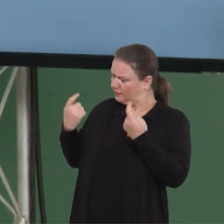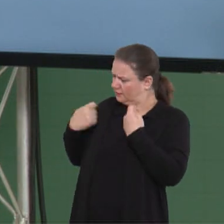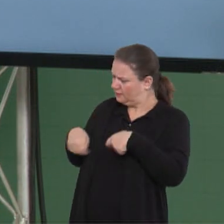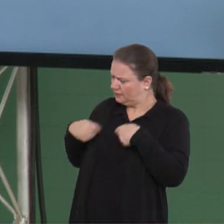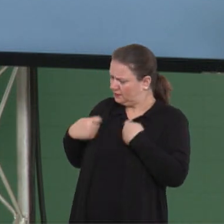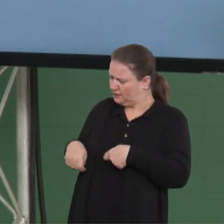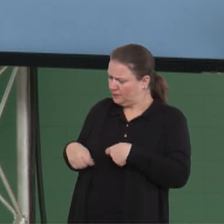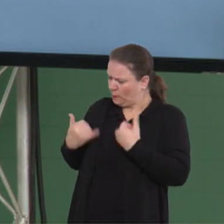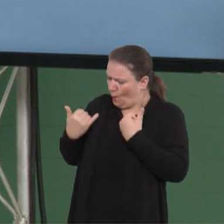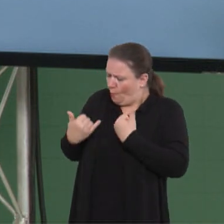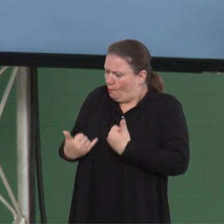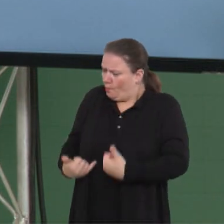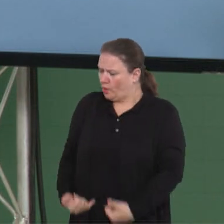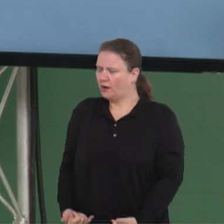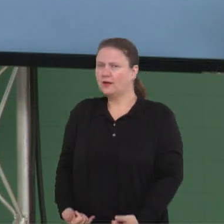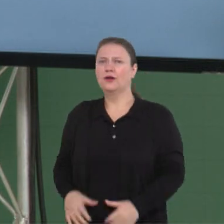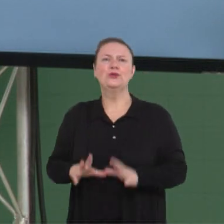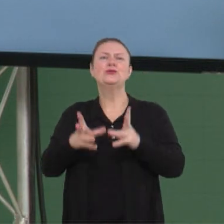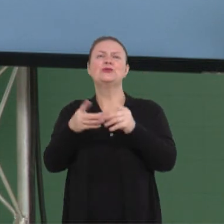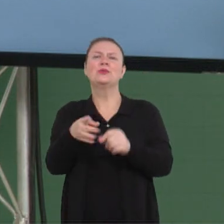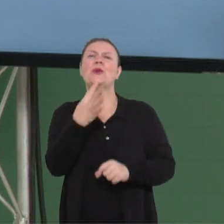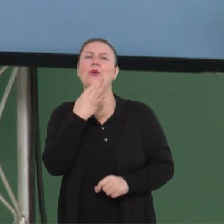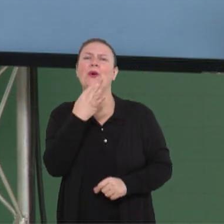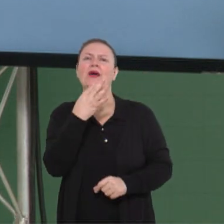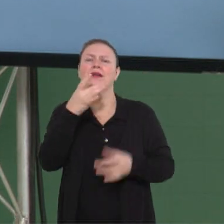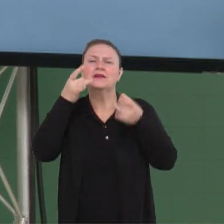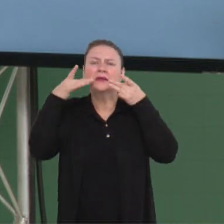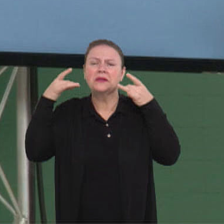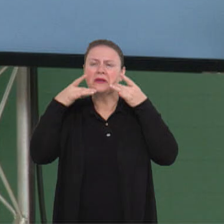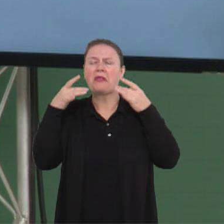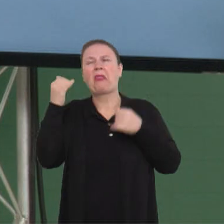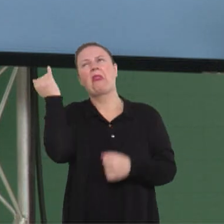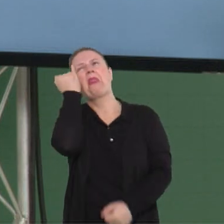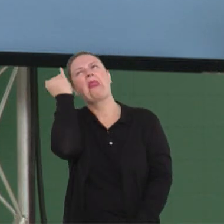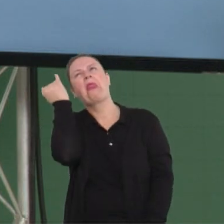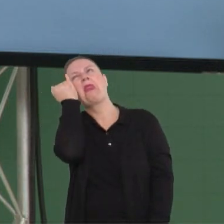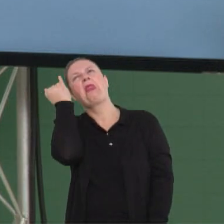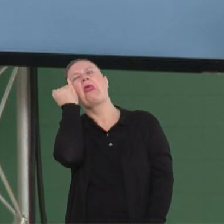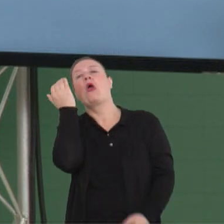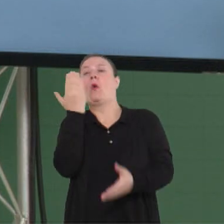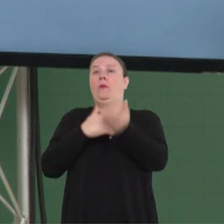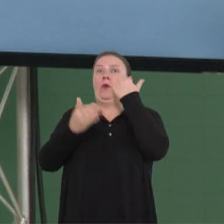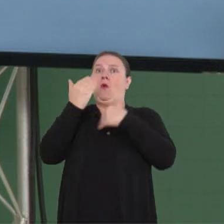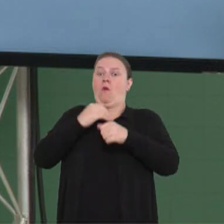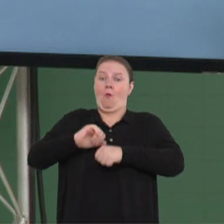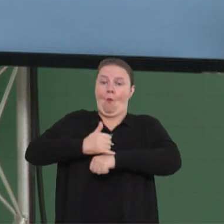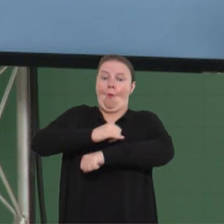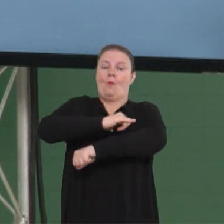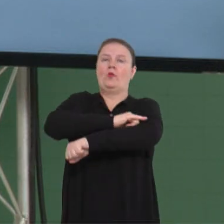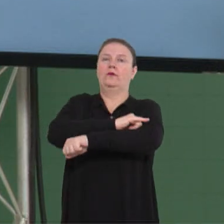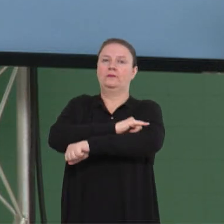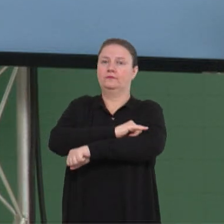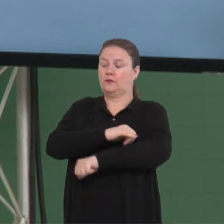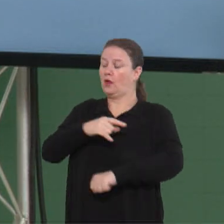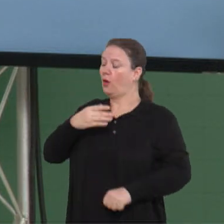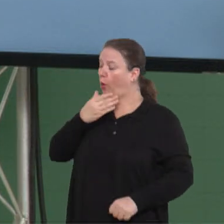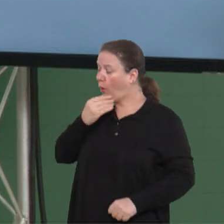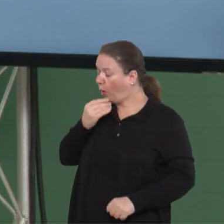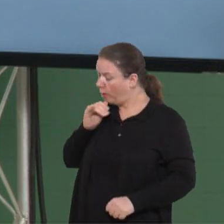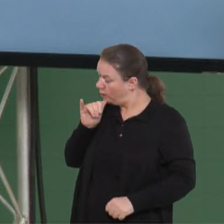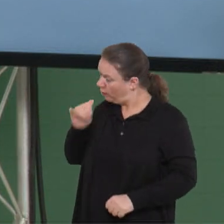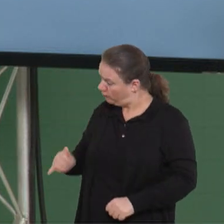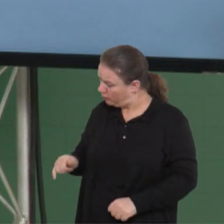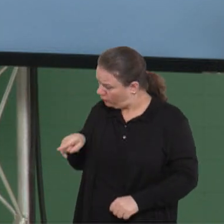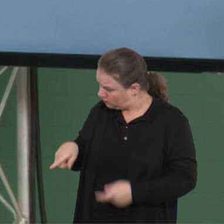precisa perder peso todo mundo sabe que o garfo é preguiçoso ele come bastante né então ele o o dono dele